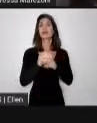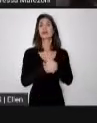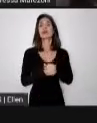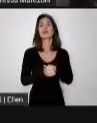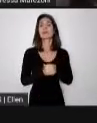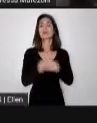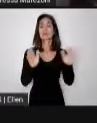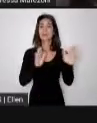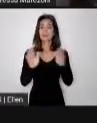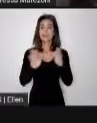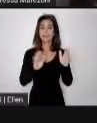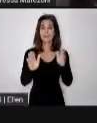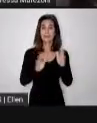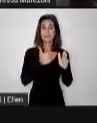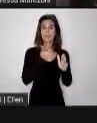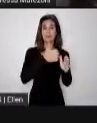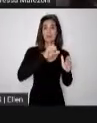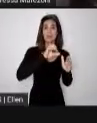2000,